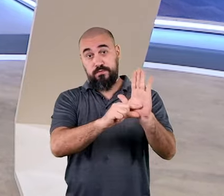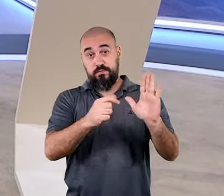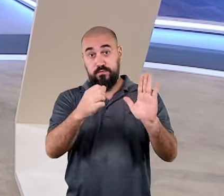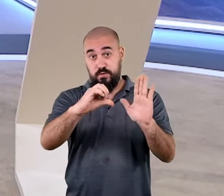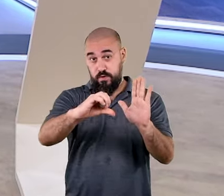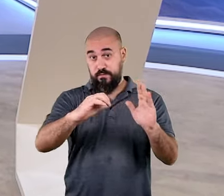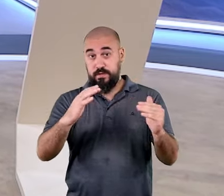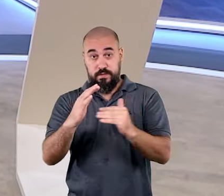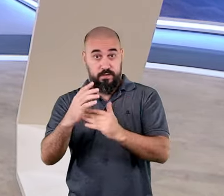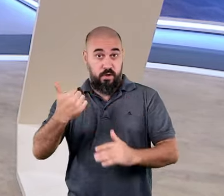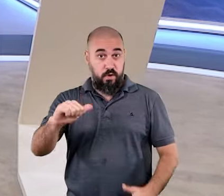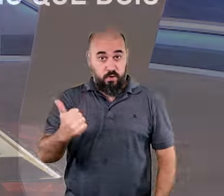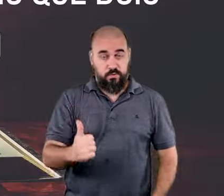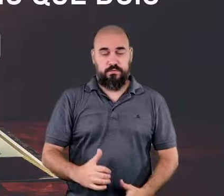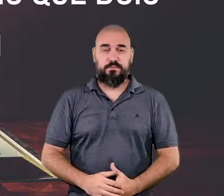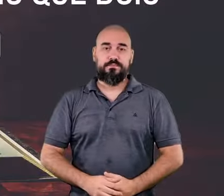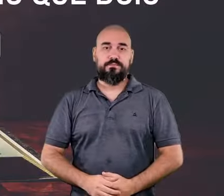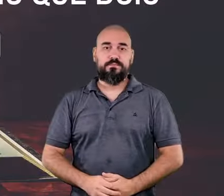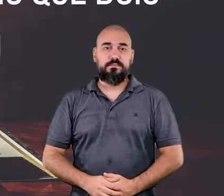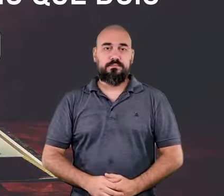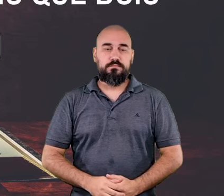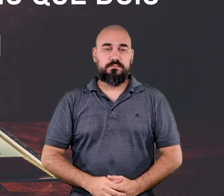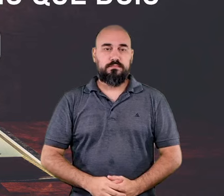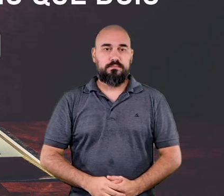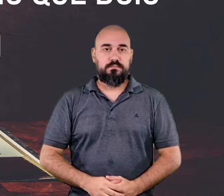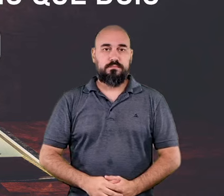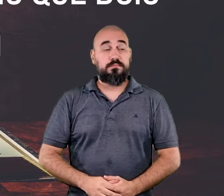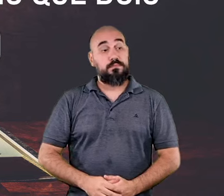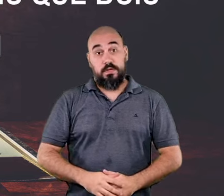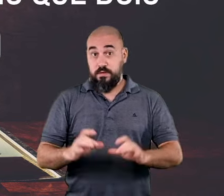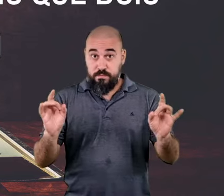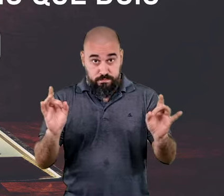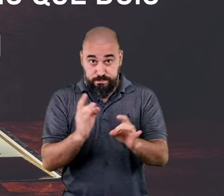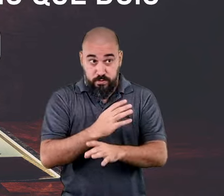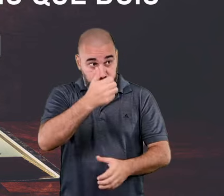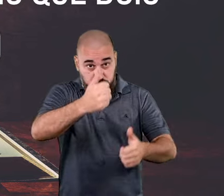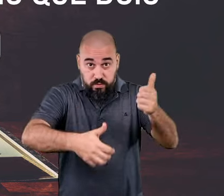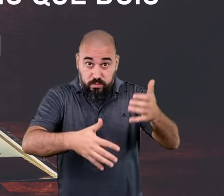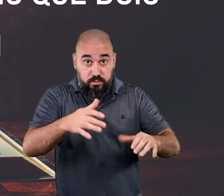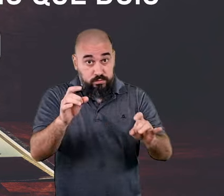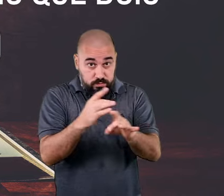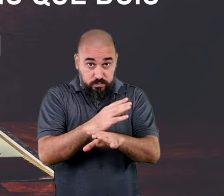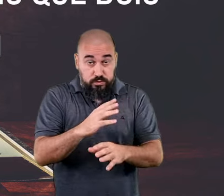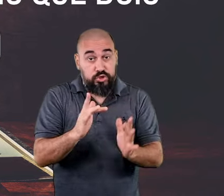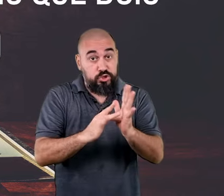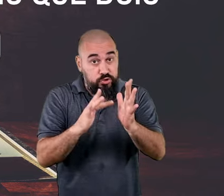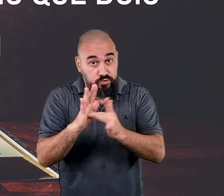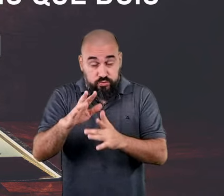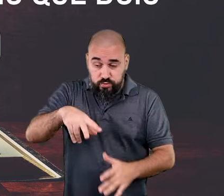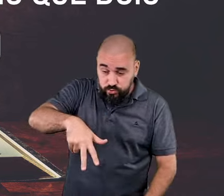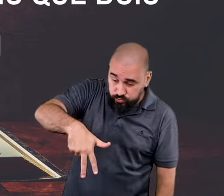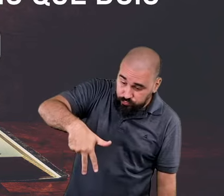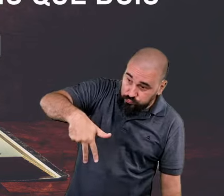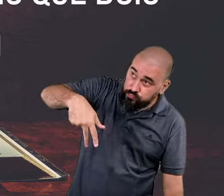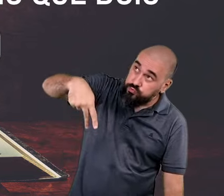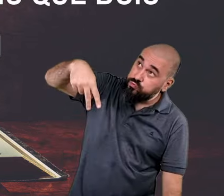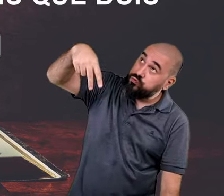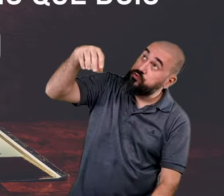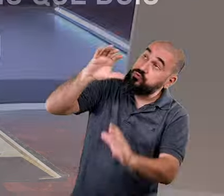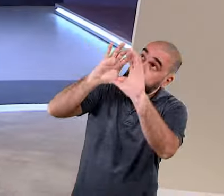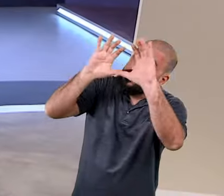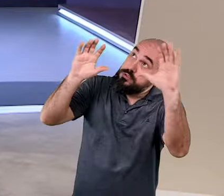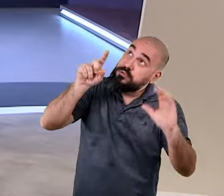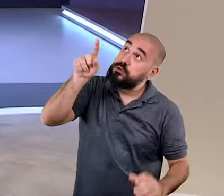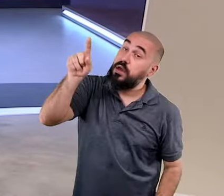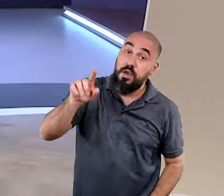Por exemplo, diz assim, olha, depois de ter dito isso, Jesus foi elevado às alturas, à vista